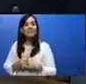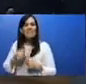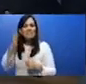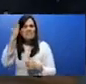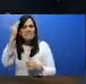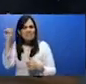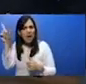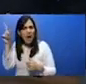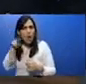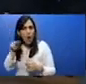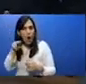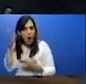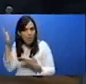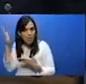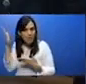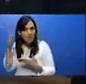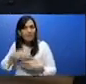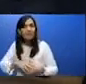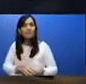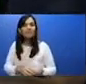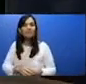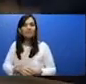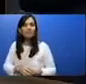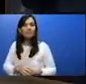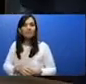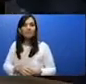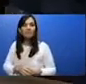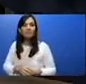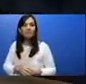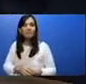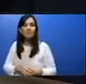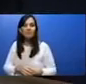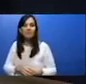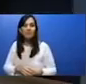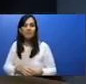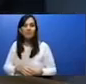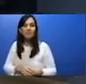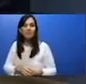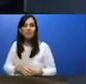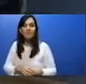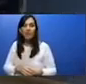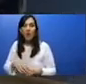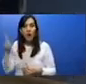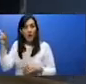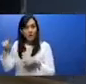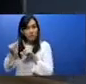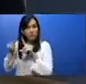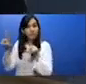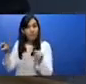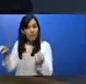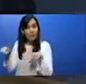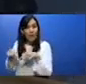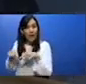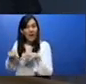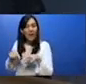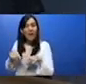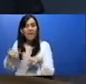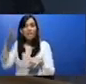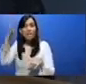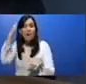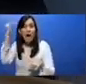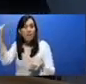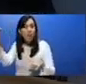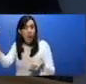chama essa mulher? Essa imagem? Vamos ver, olha. O quadro abaixo é